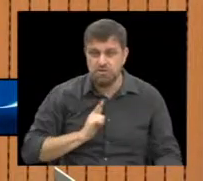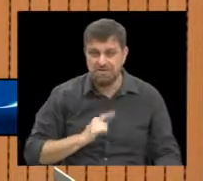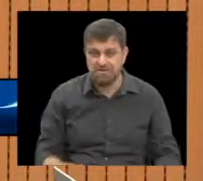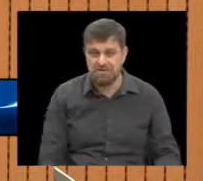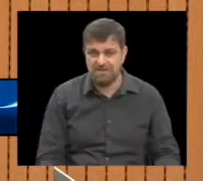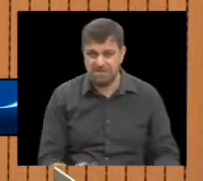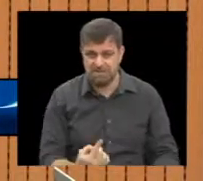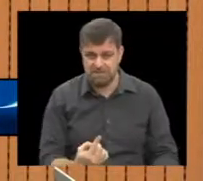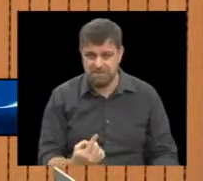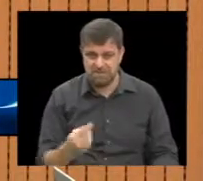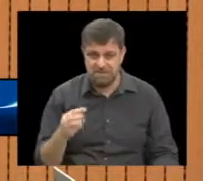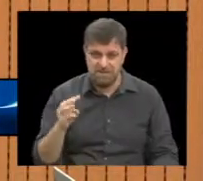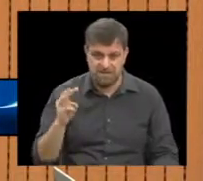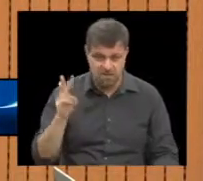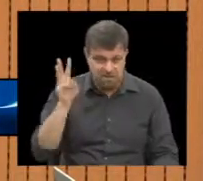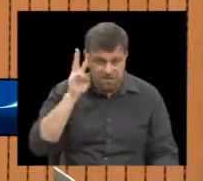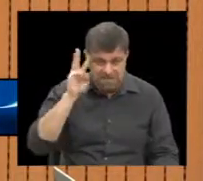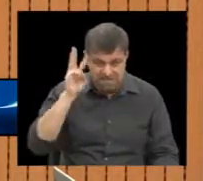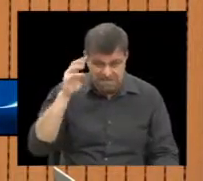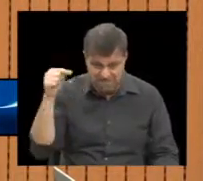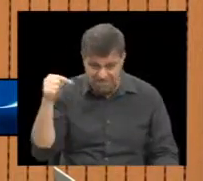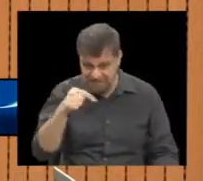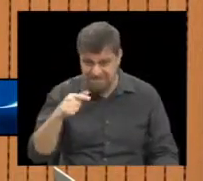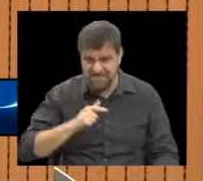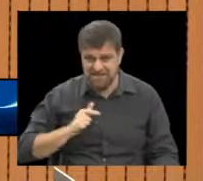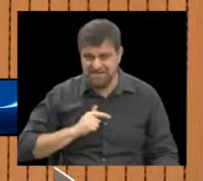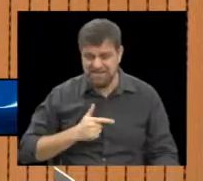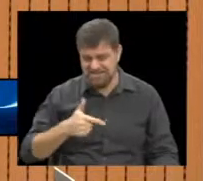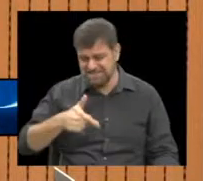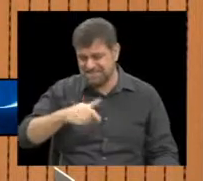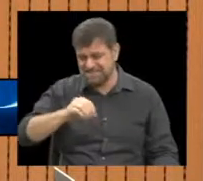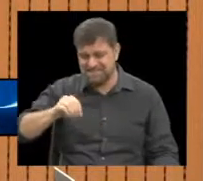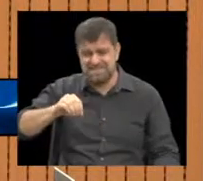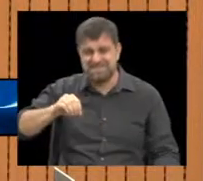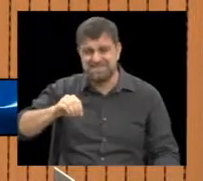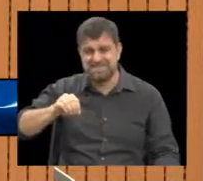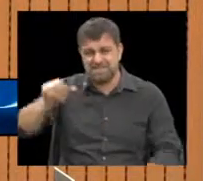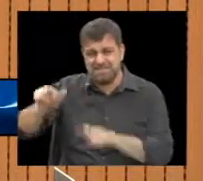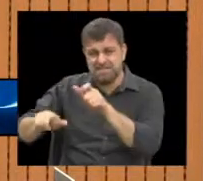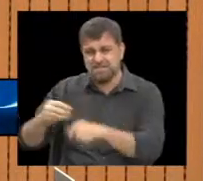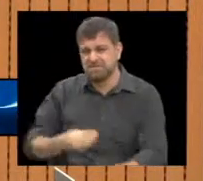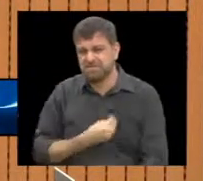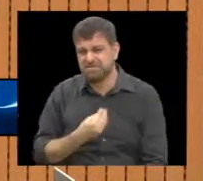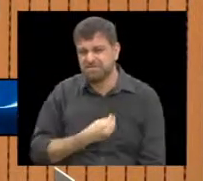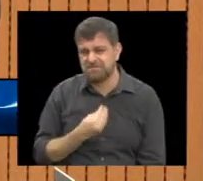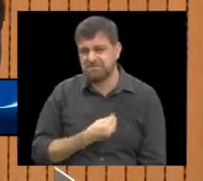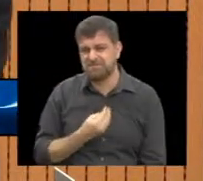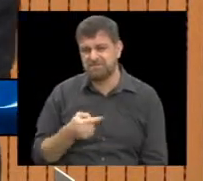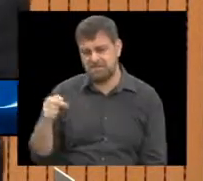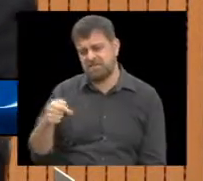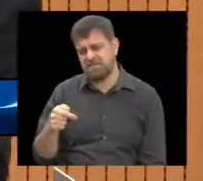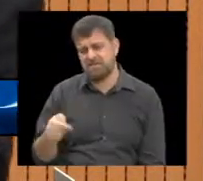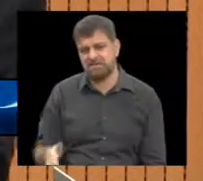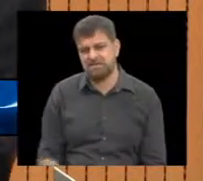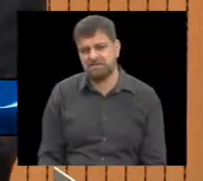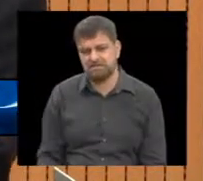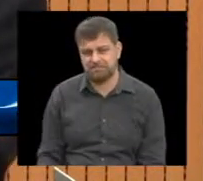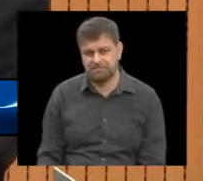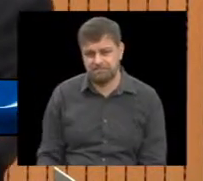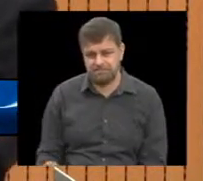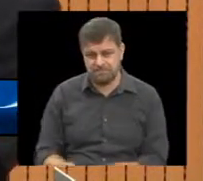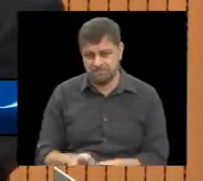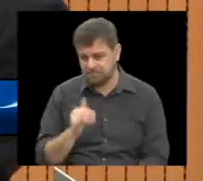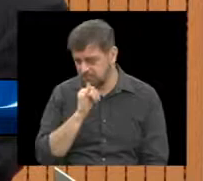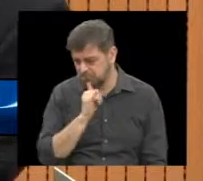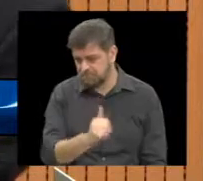olímpia tá canos onde tem uma região que tem 700 e 800 pessoas então é uma questão assim e venho falar também aqui